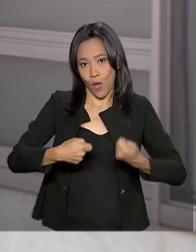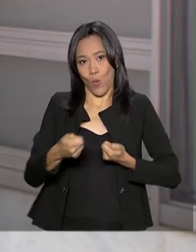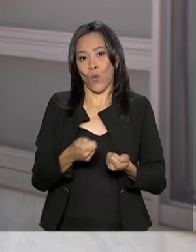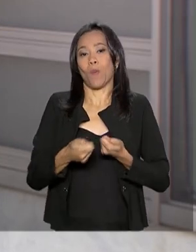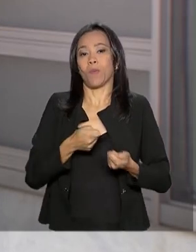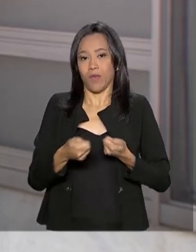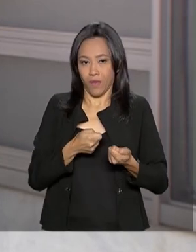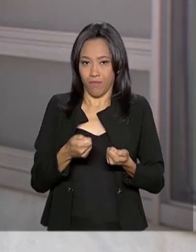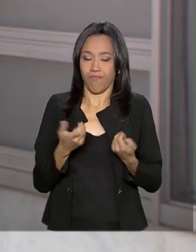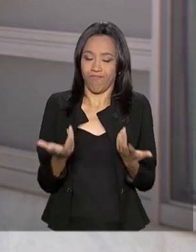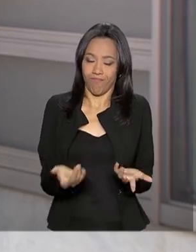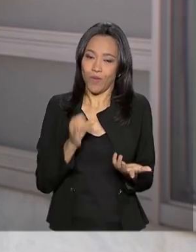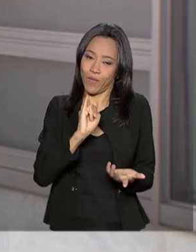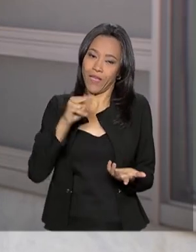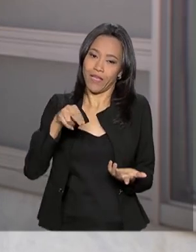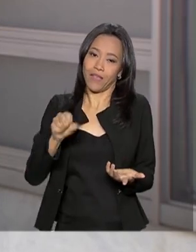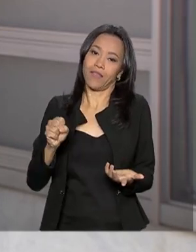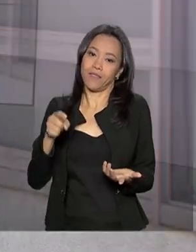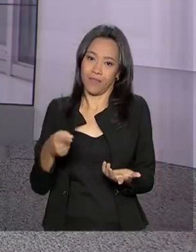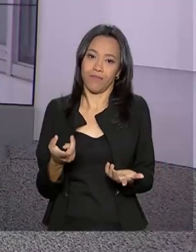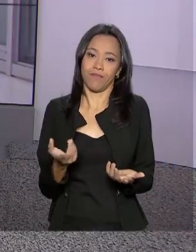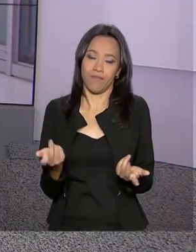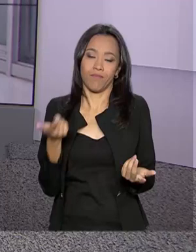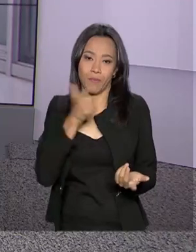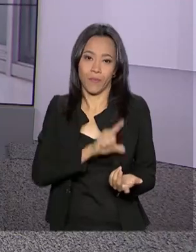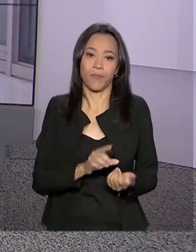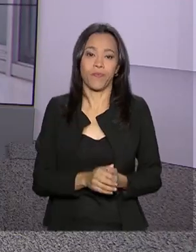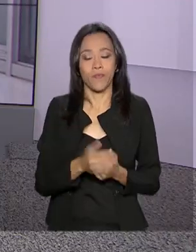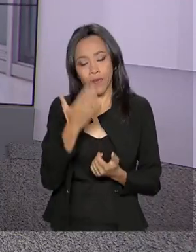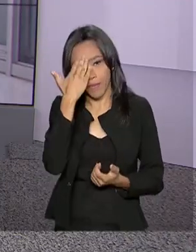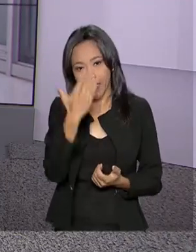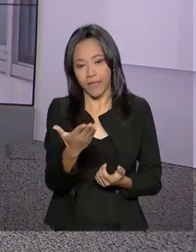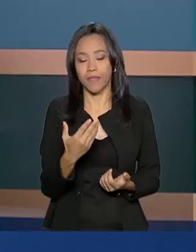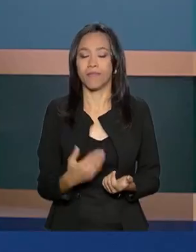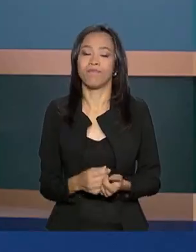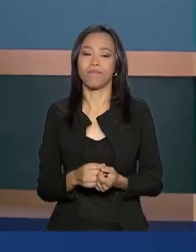antifraude do INSS. É isso, Carla, eu volto com você. Obrigada, Selma, pela sua participação.